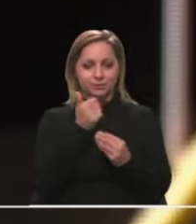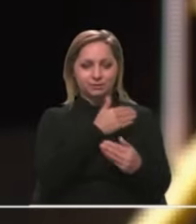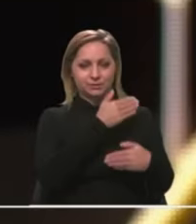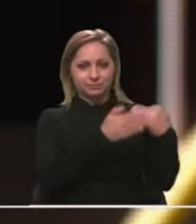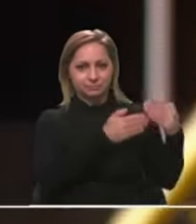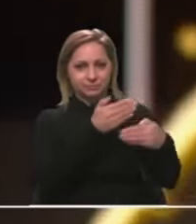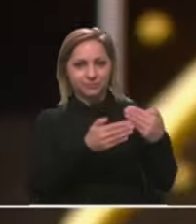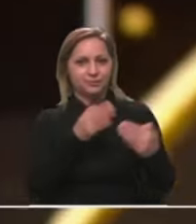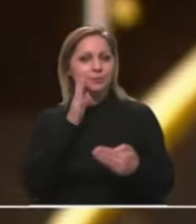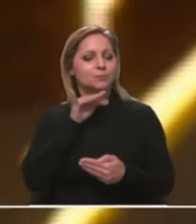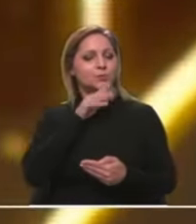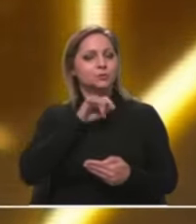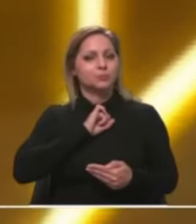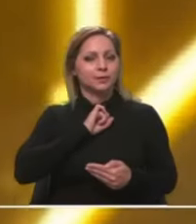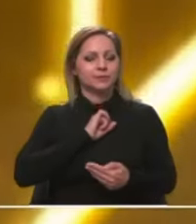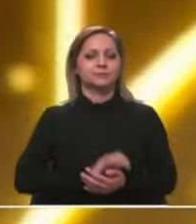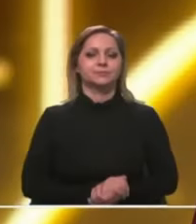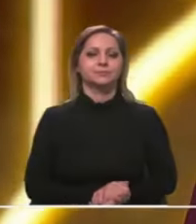Aos meus pais.